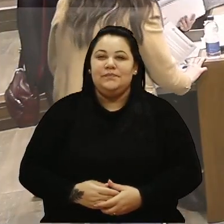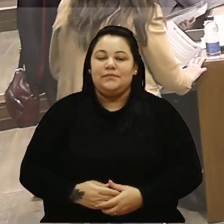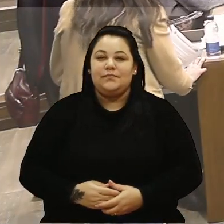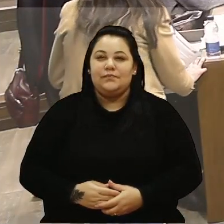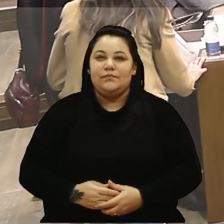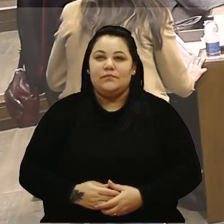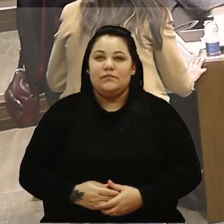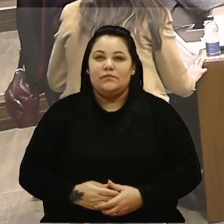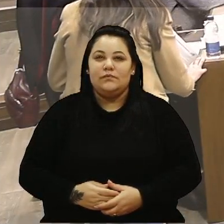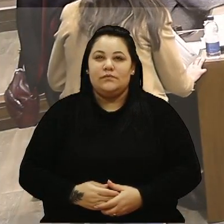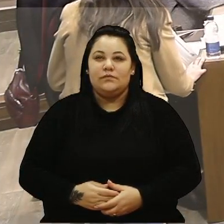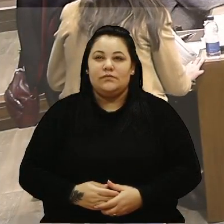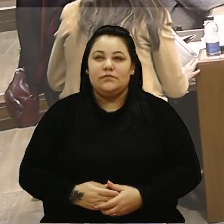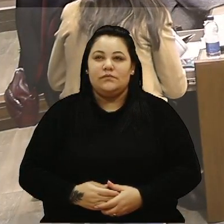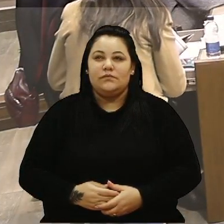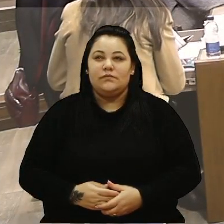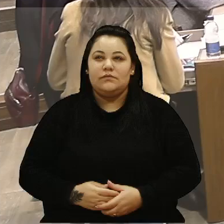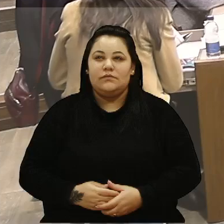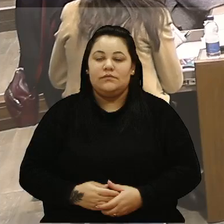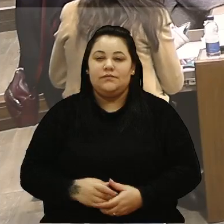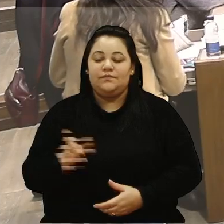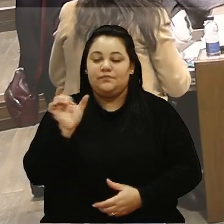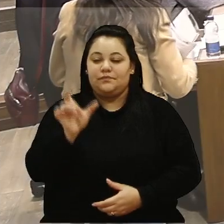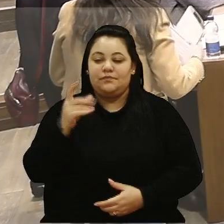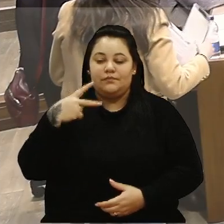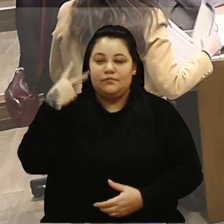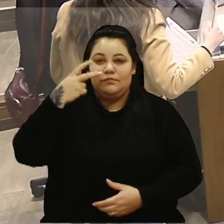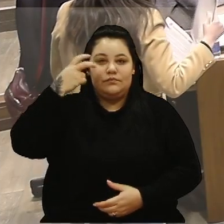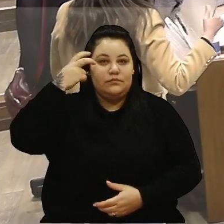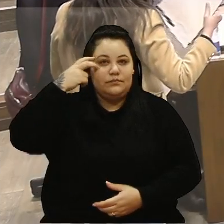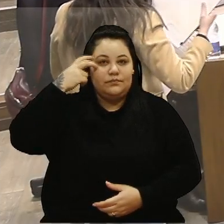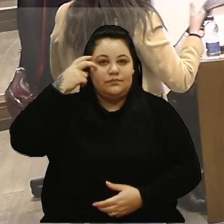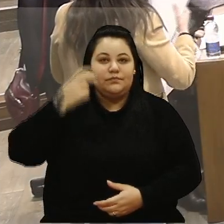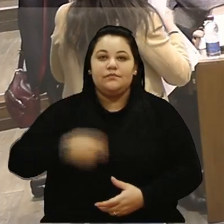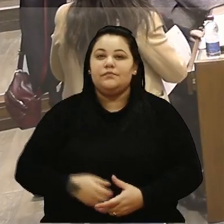Obrigado, vereador Cristiano Becker. Com a palavra, vereador Sandro Fantinel.